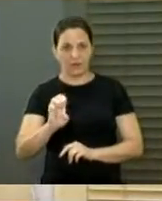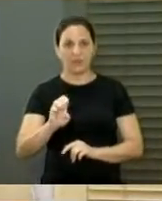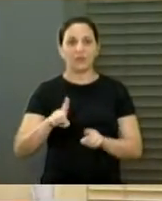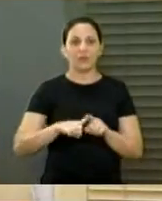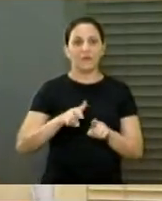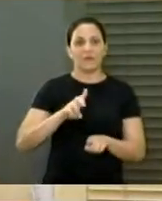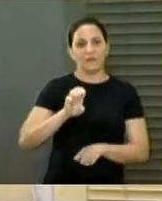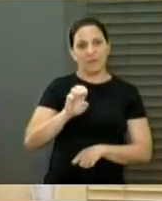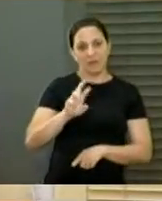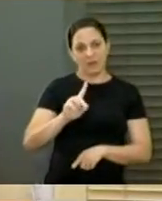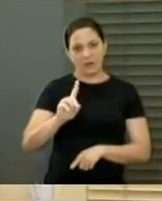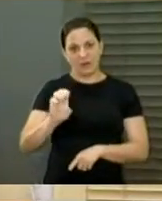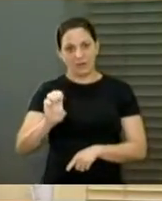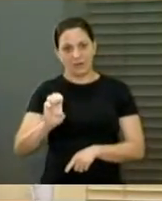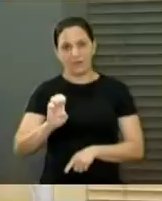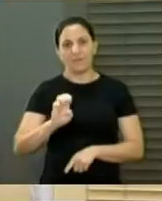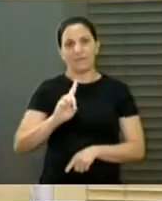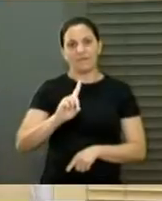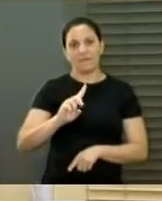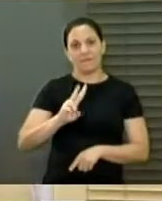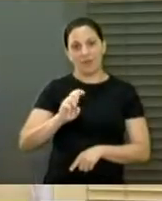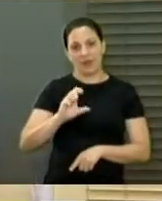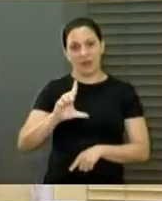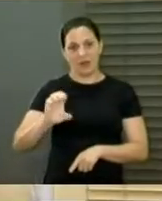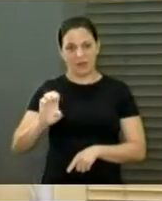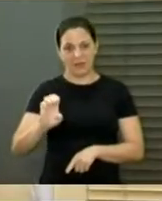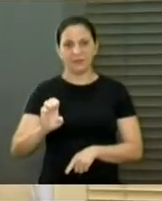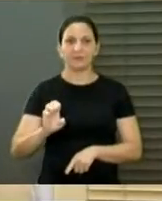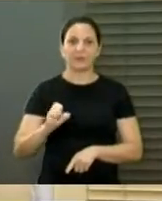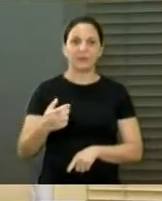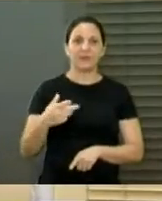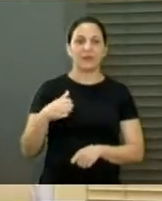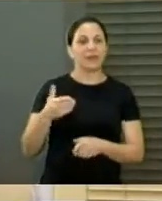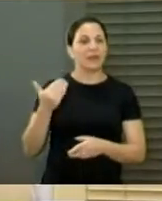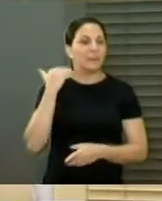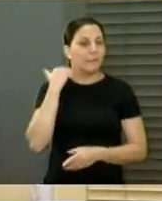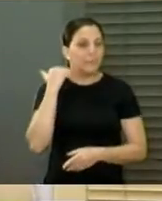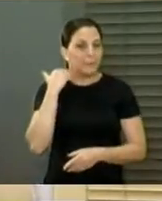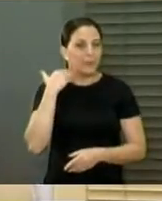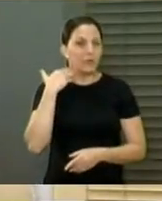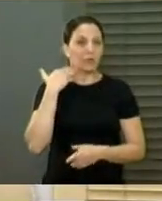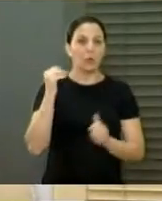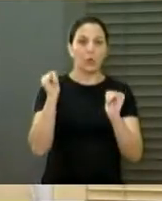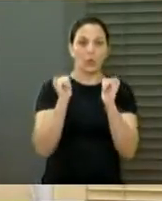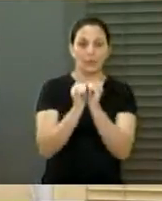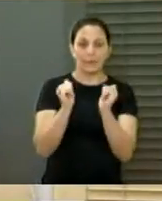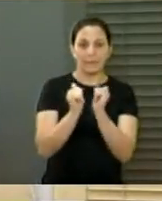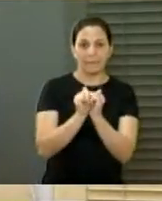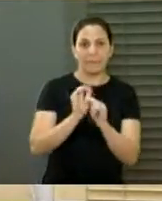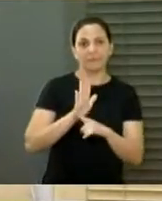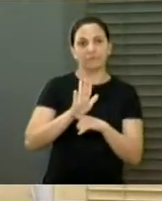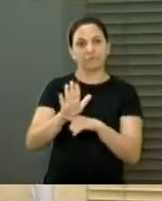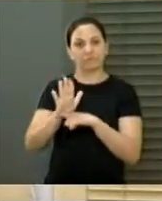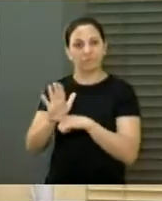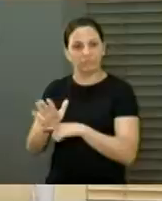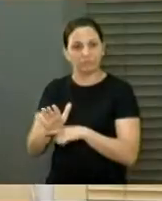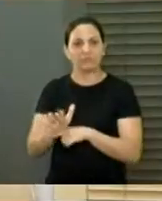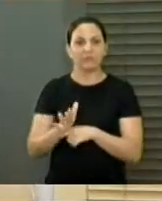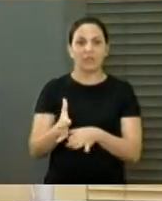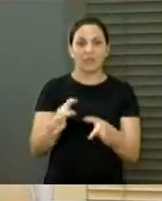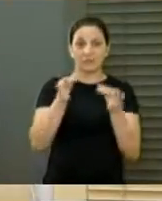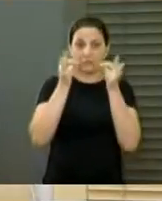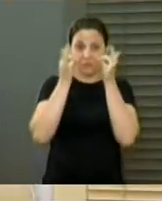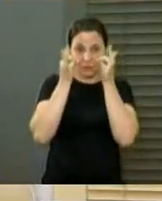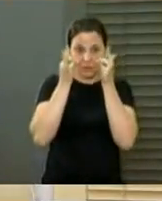bancário. Uma praça para a prática de esportes e lazer para as crianças e moradores em geral. Pedido de atenção